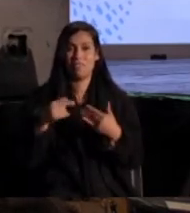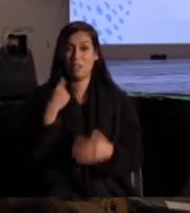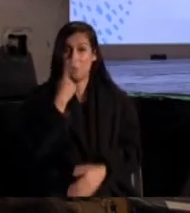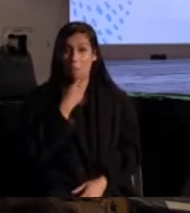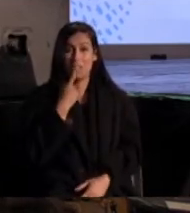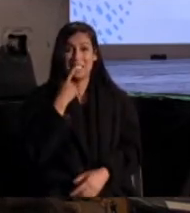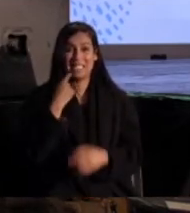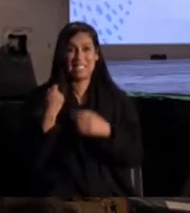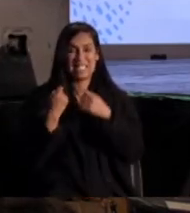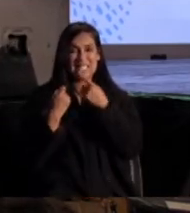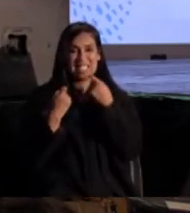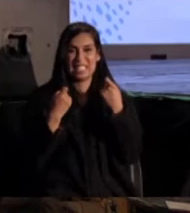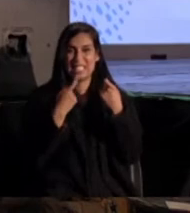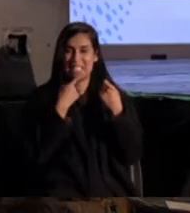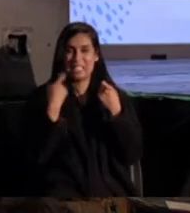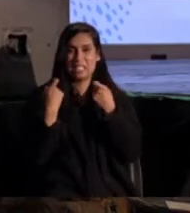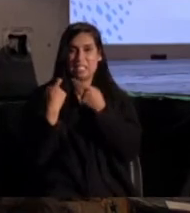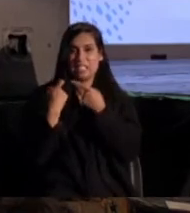empurrões.